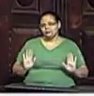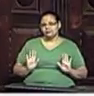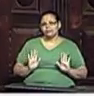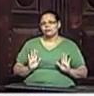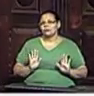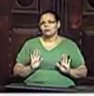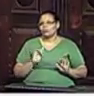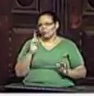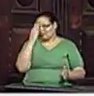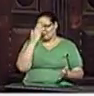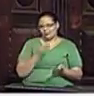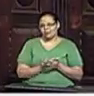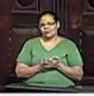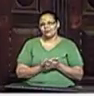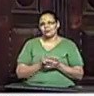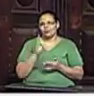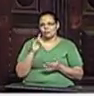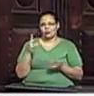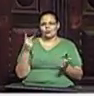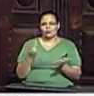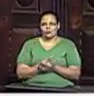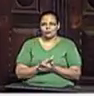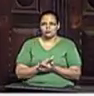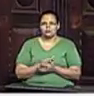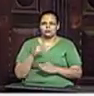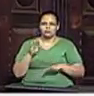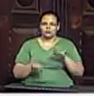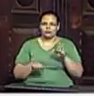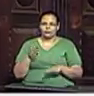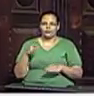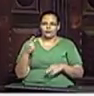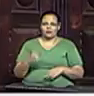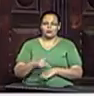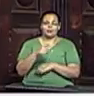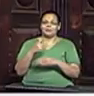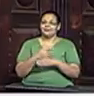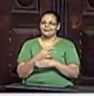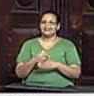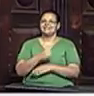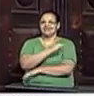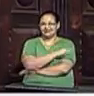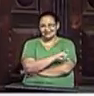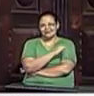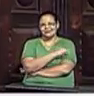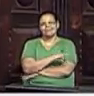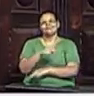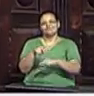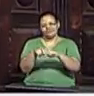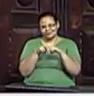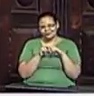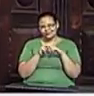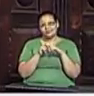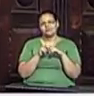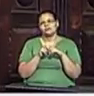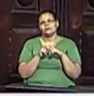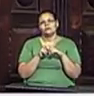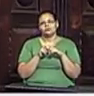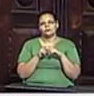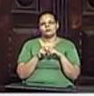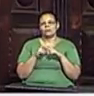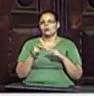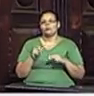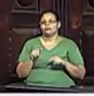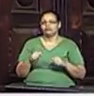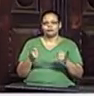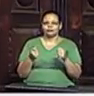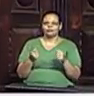absolutamente inacreditável e só acontece, talvez, aqui na cidade do Rio de Janeiro por essa questão de descalabro e de